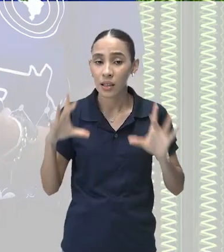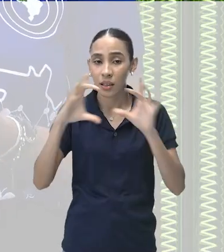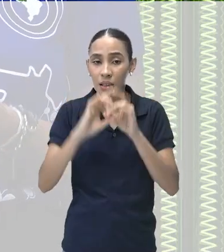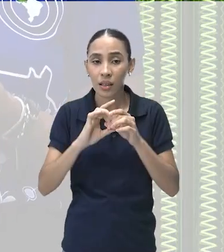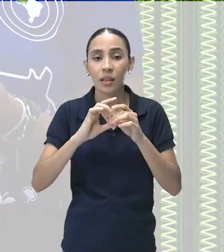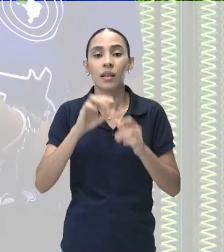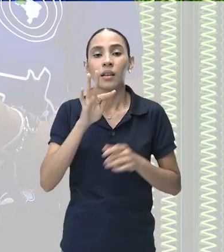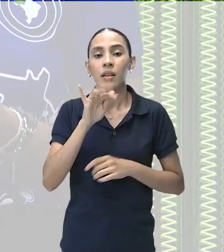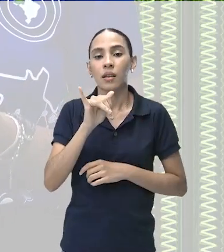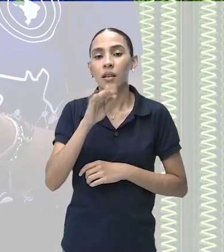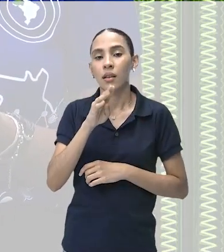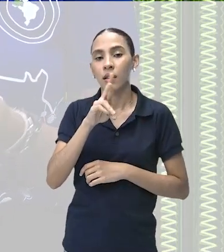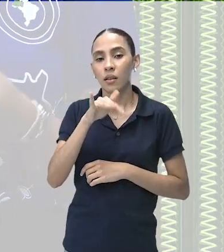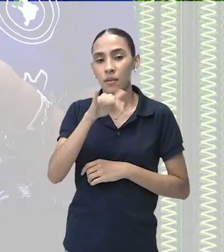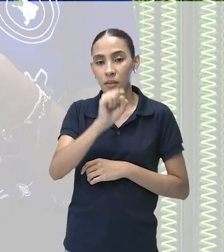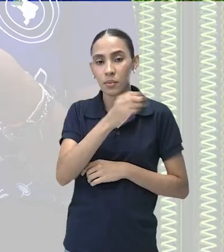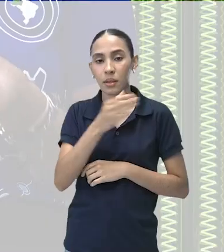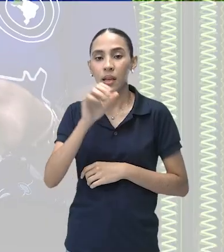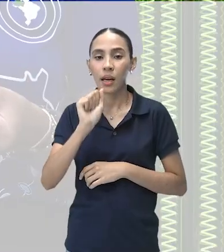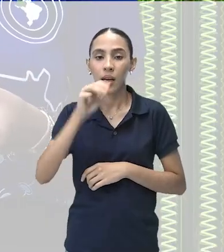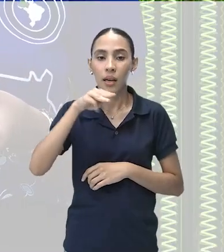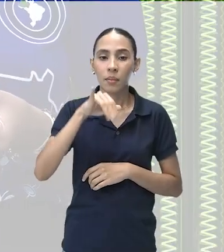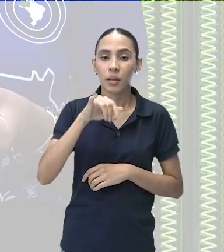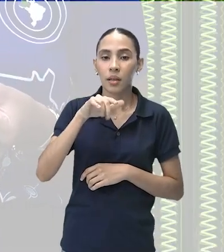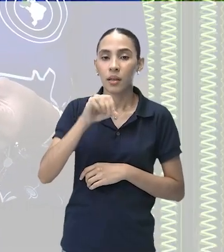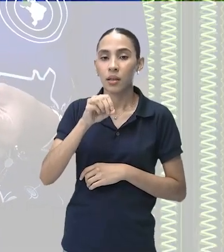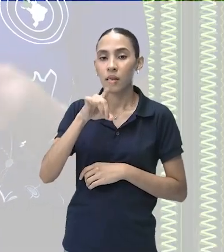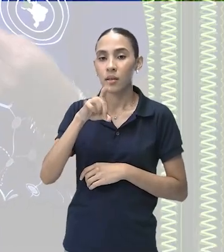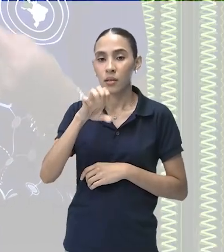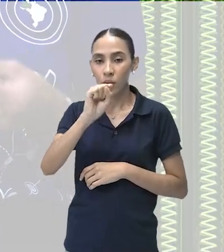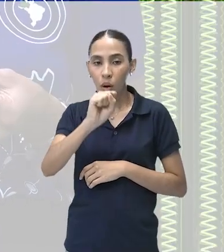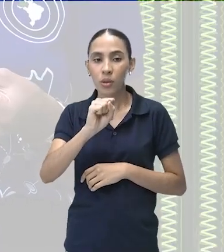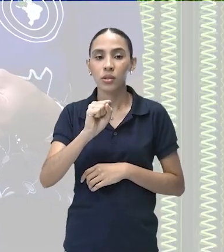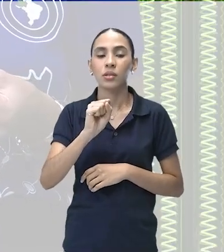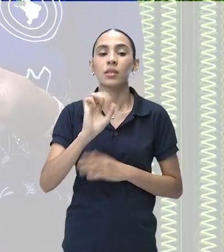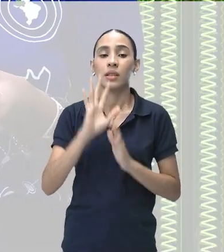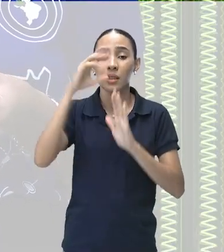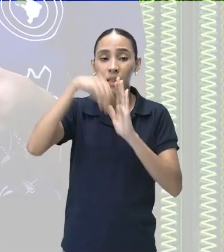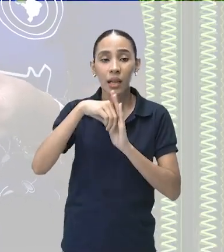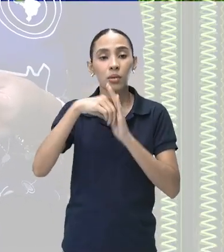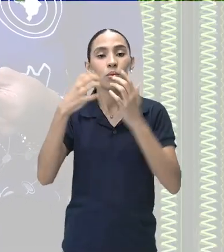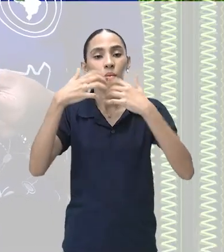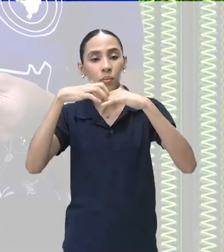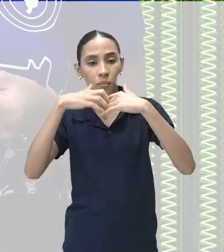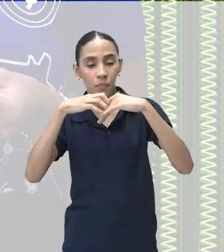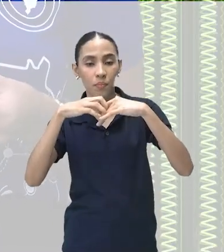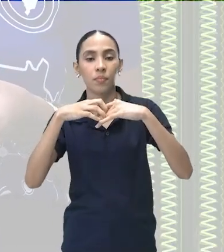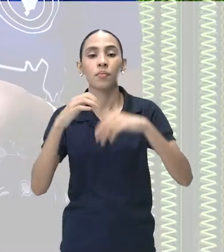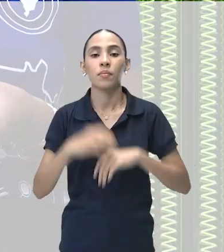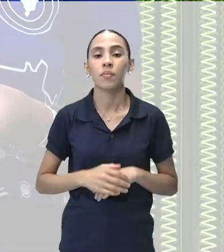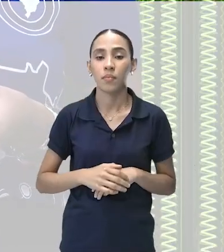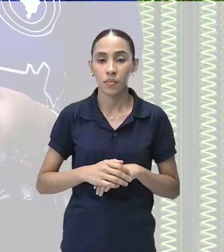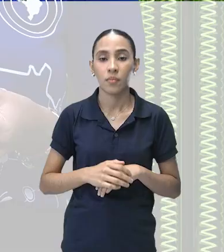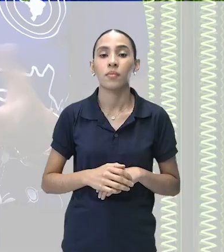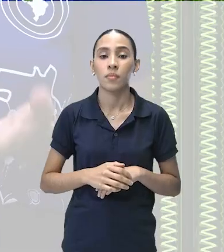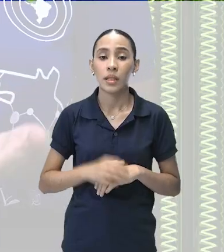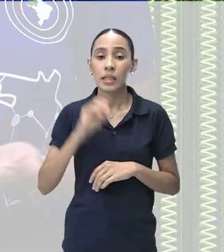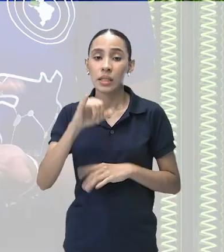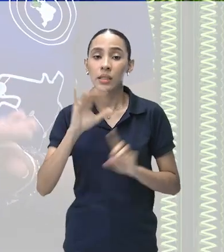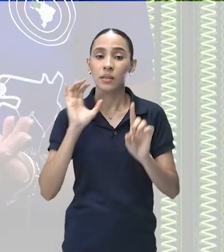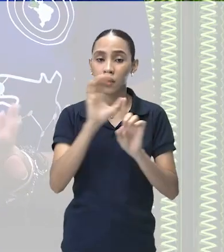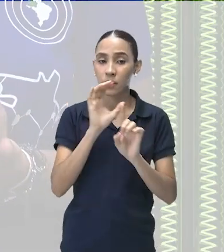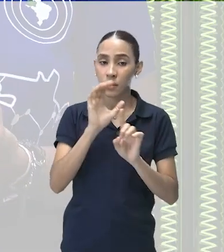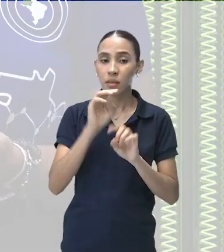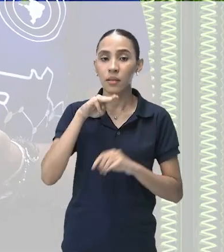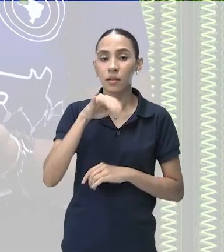de fibras amiloides, que são fibras localizadas no nosso sistema nervoso, se ela é afetada